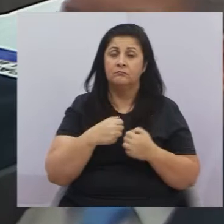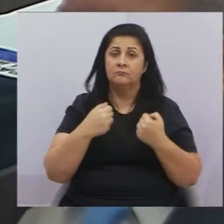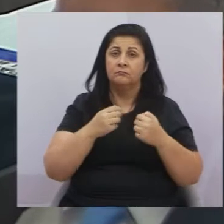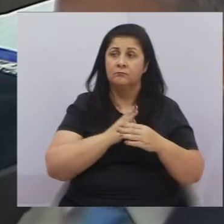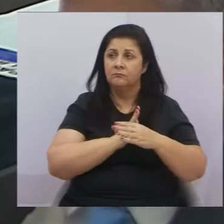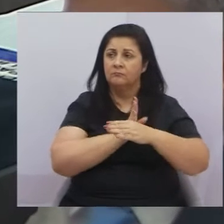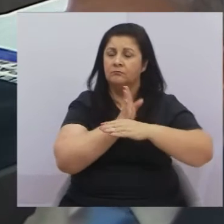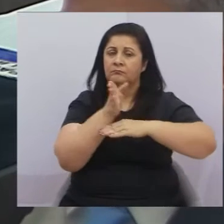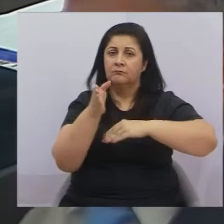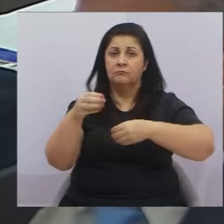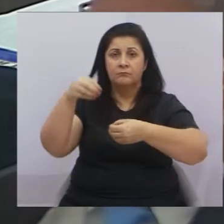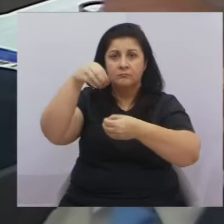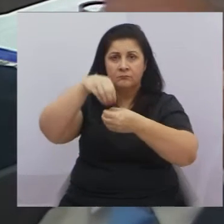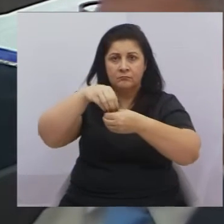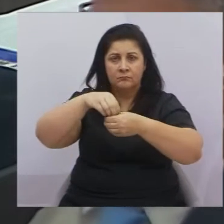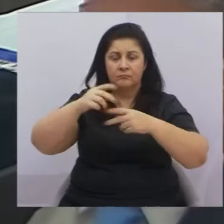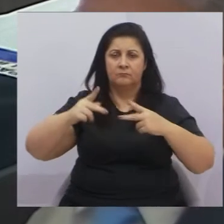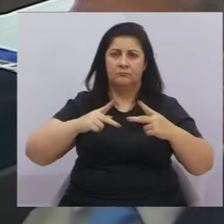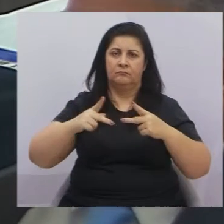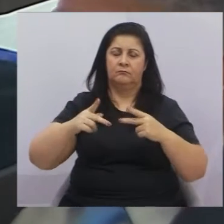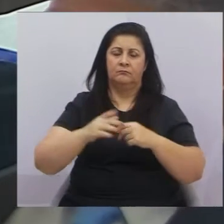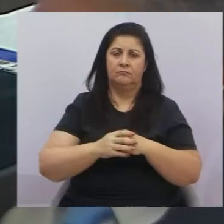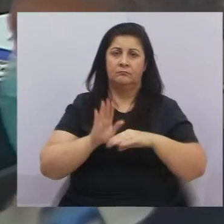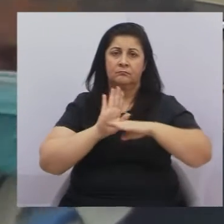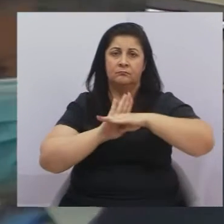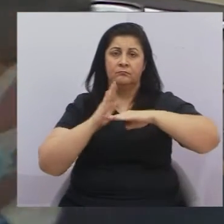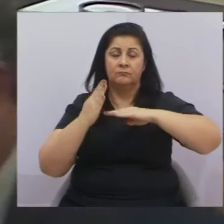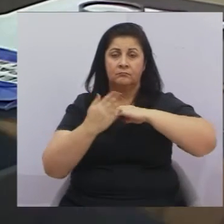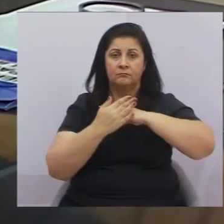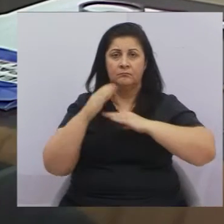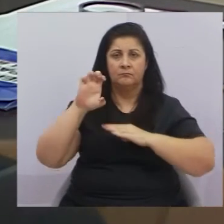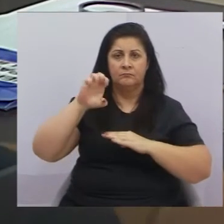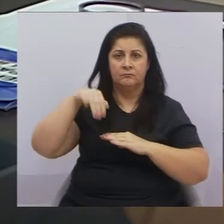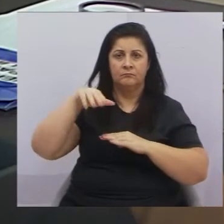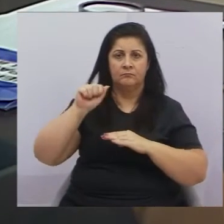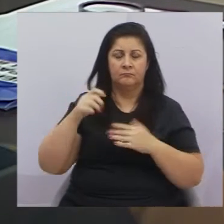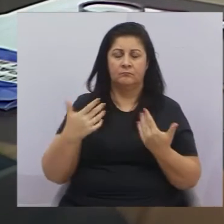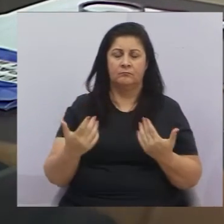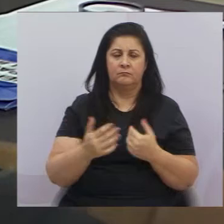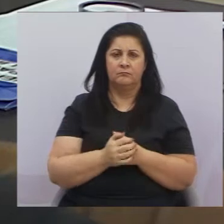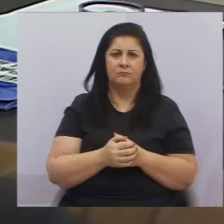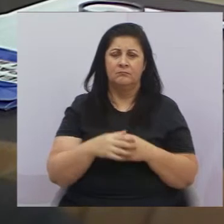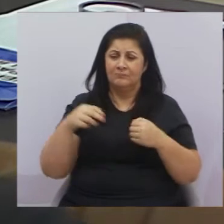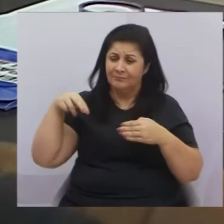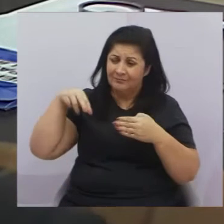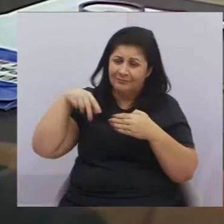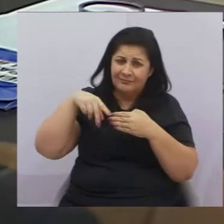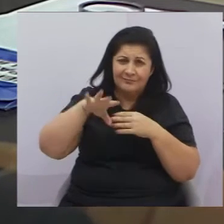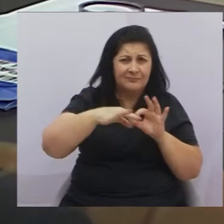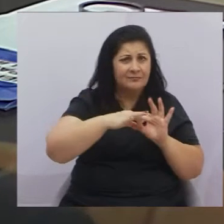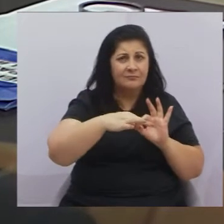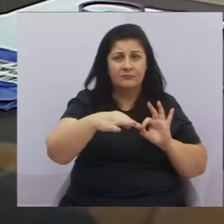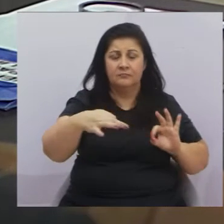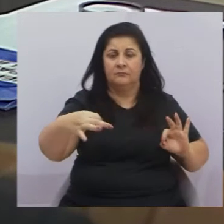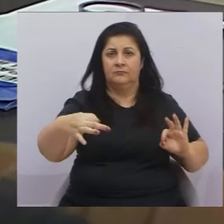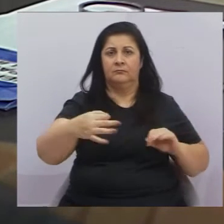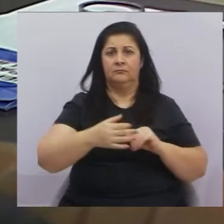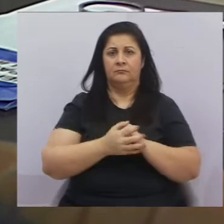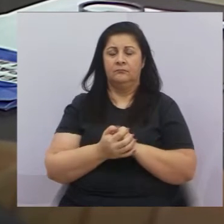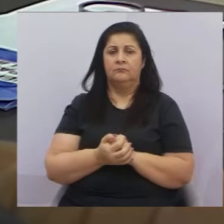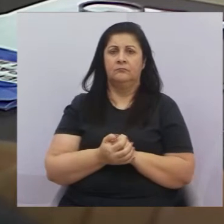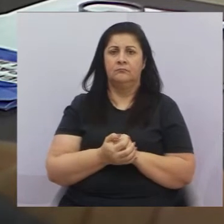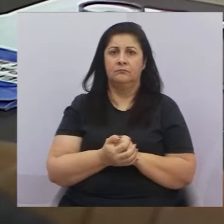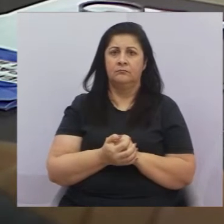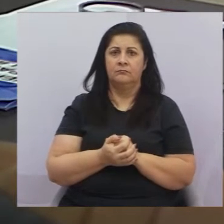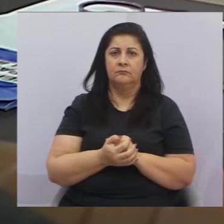José, dentro do Vila Ema. Aí você tem que chegar ali na Francisco Longa e andar a pé, na Rua Paribuna